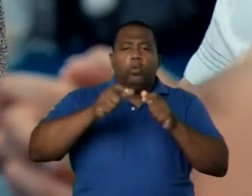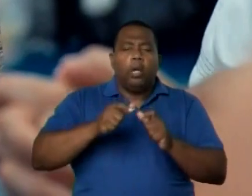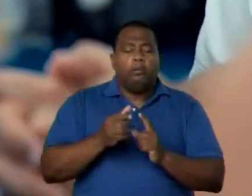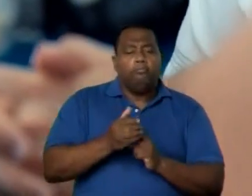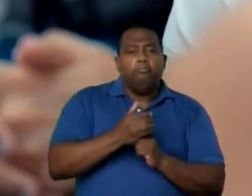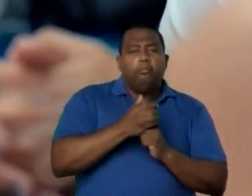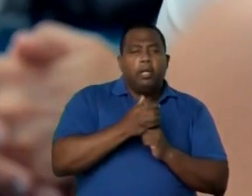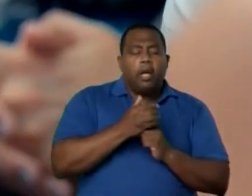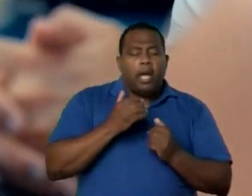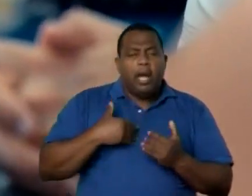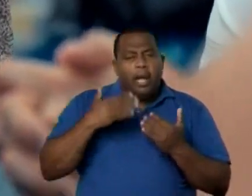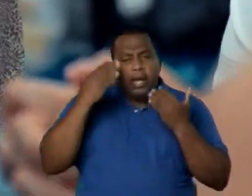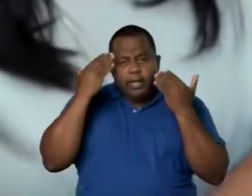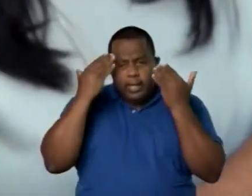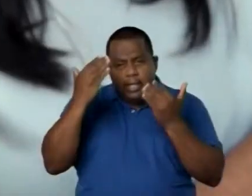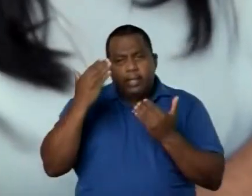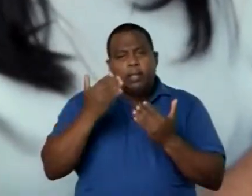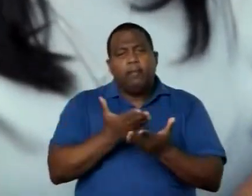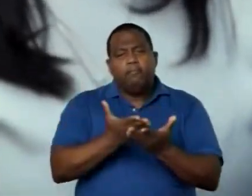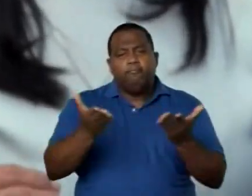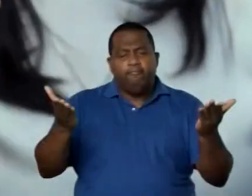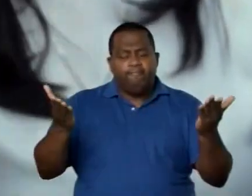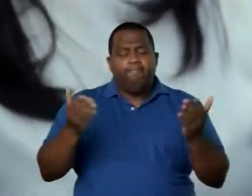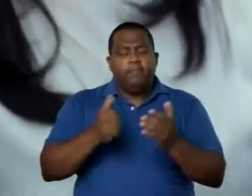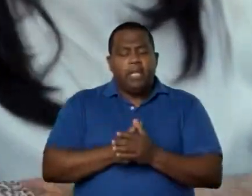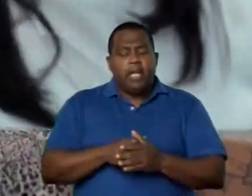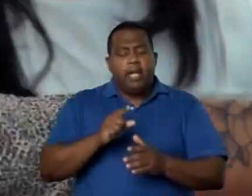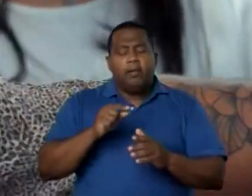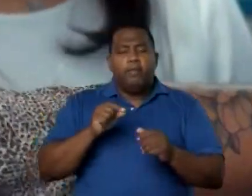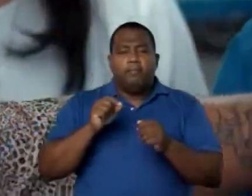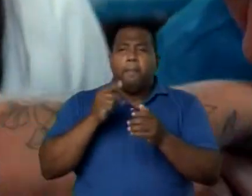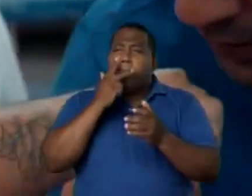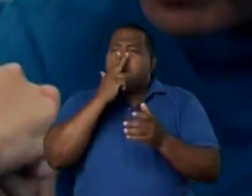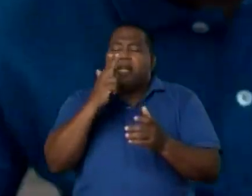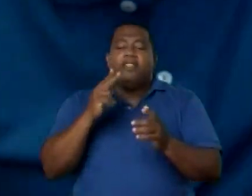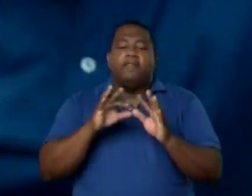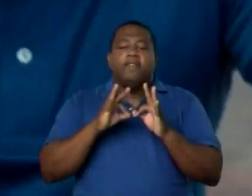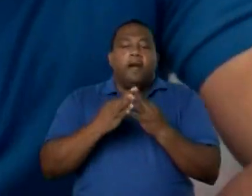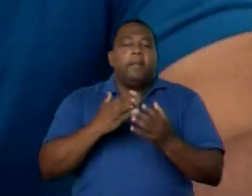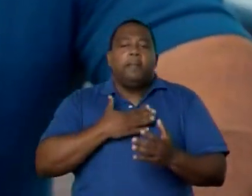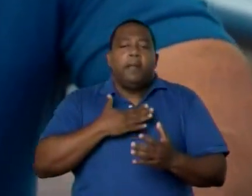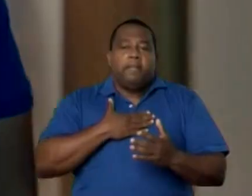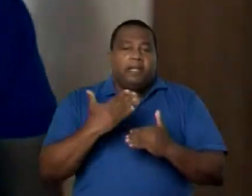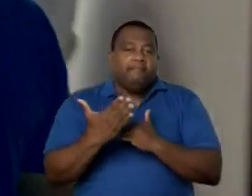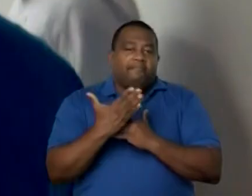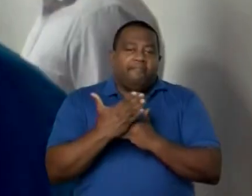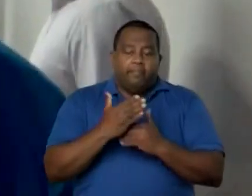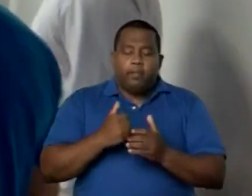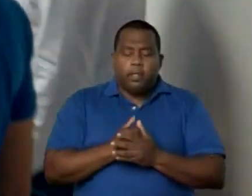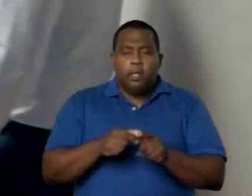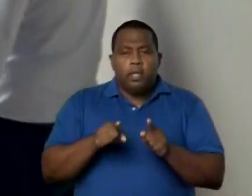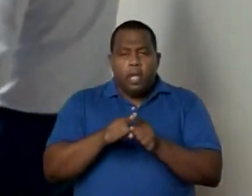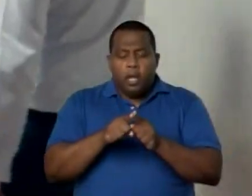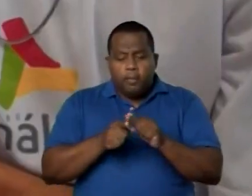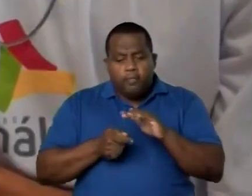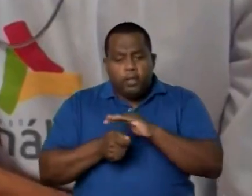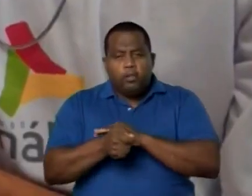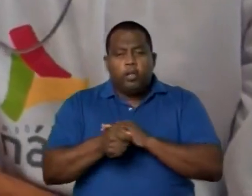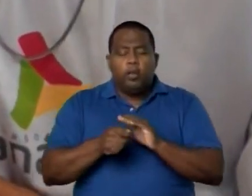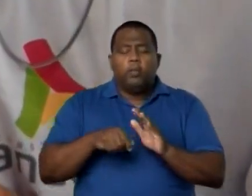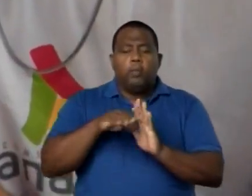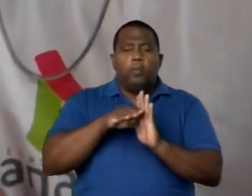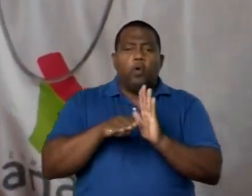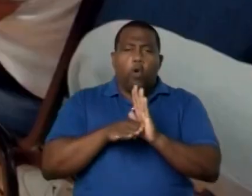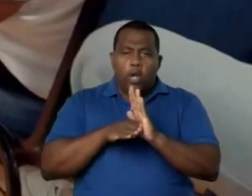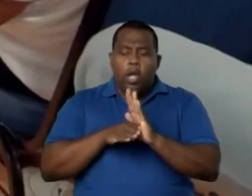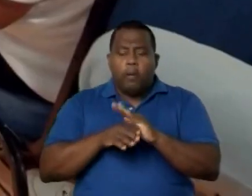Eu tenho muito a agradecer a vocês. Vocês foram como uma família para mim. Investimos também no programa